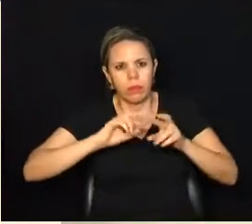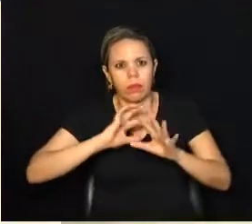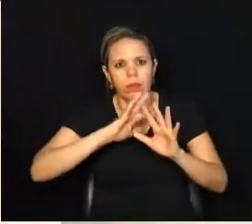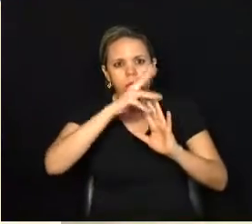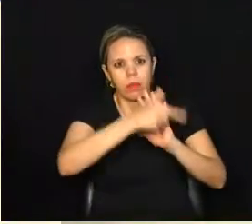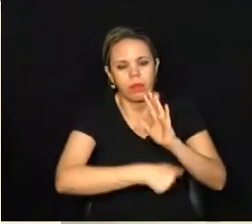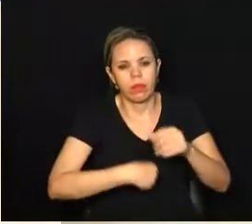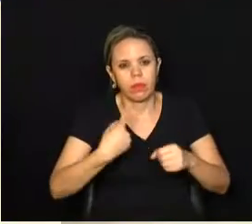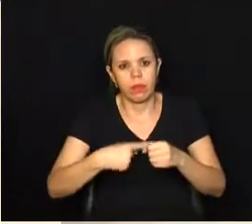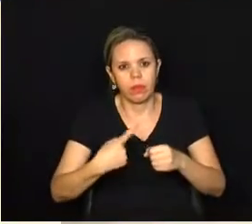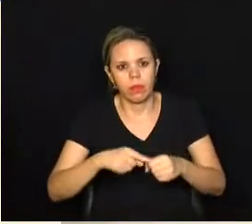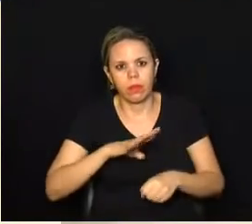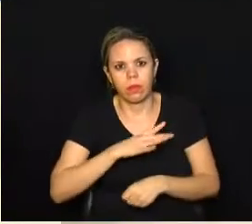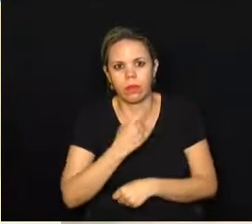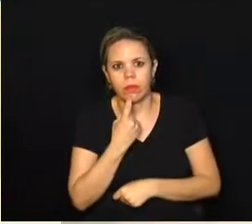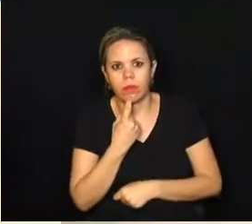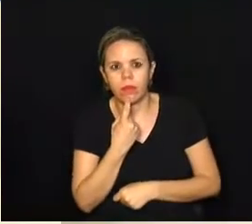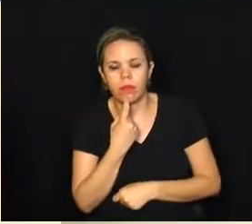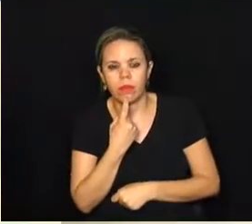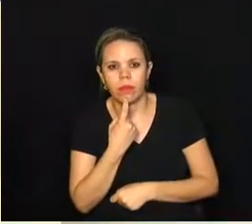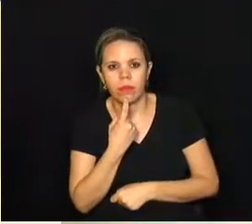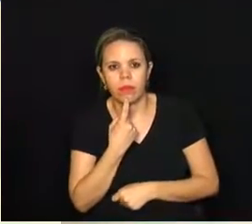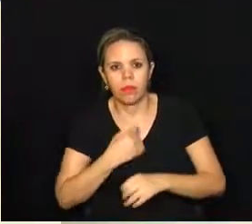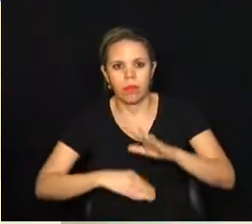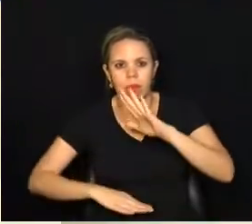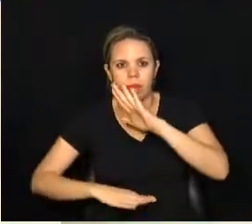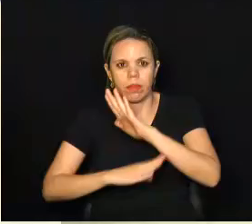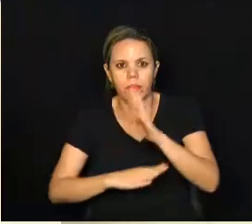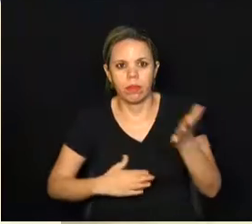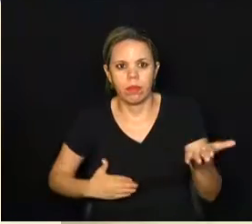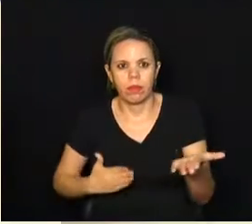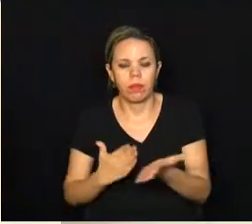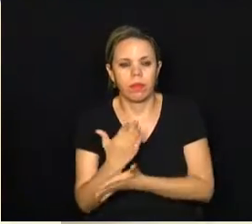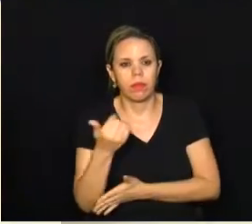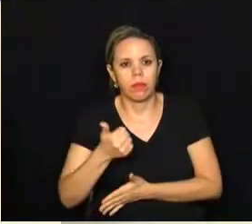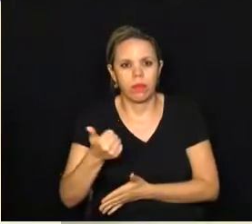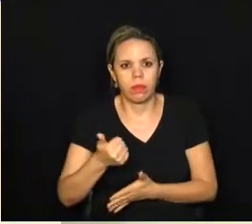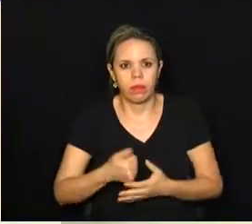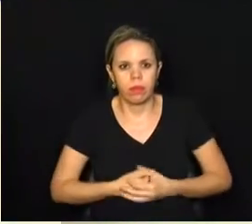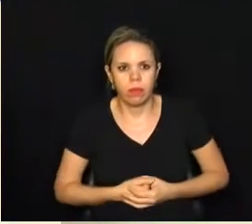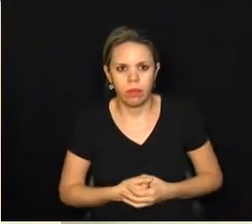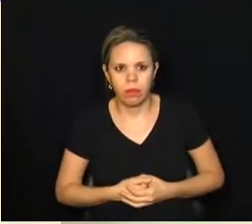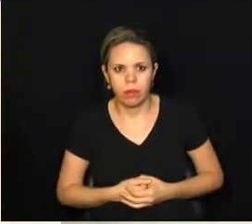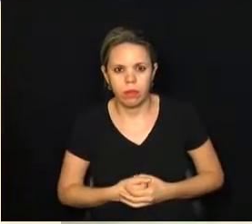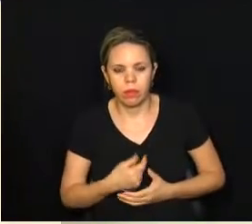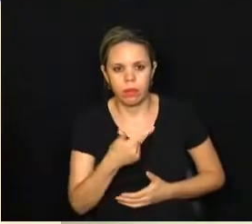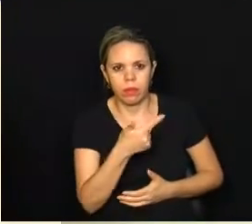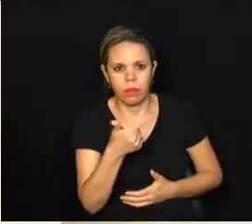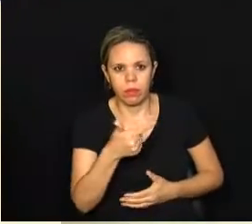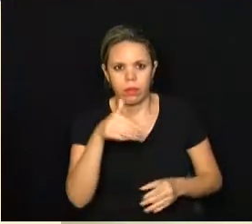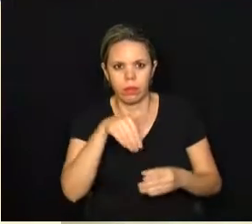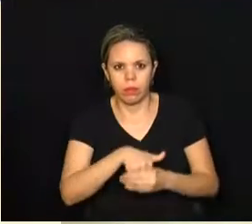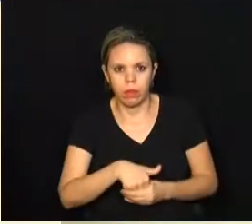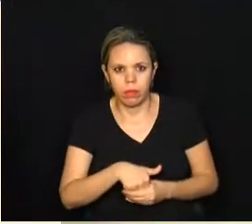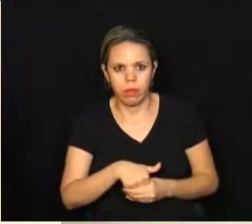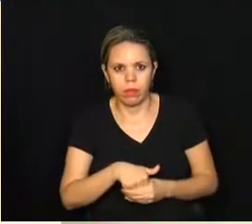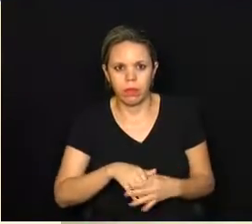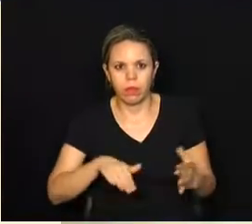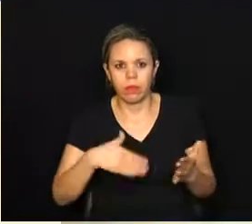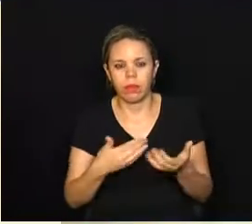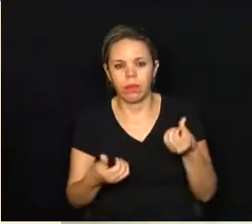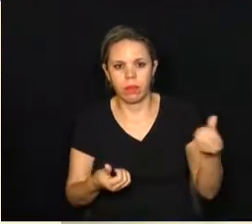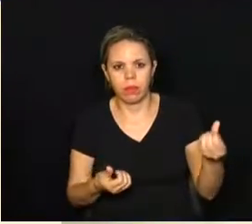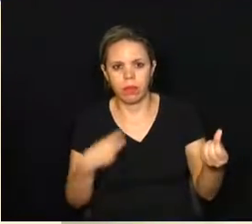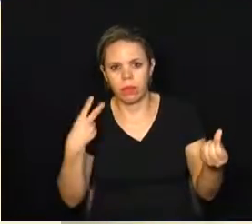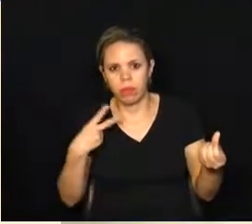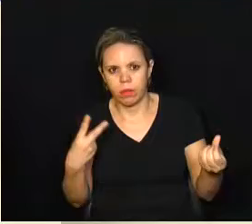no município de Campinas. A Câmara aprovou pela primeira vez, por 22 votos a 6